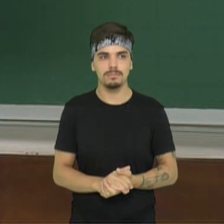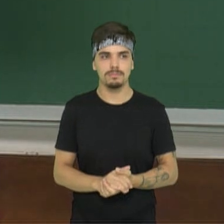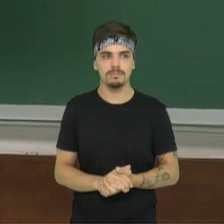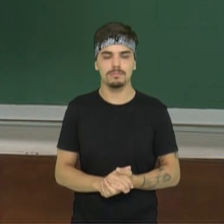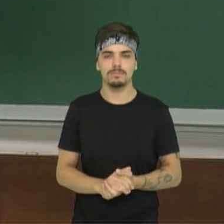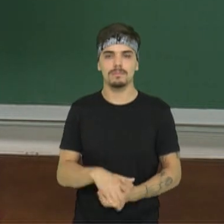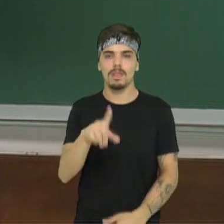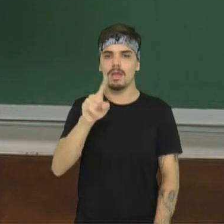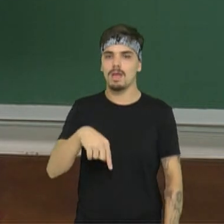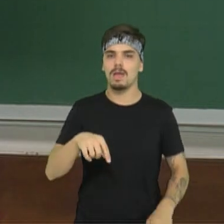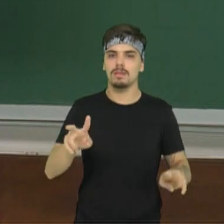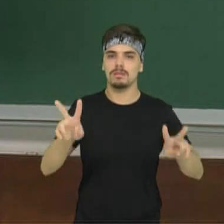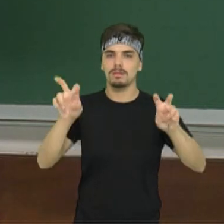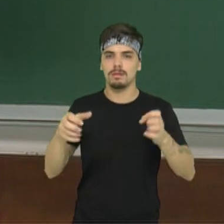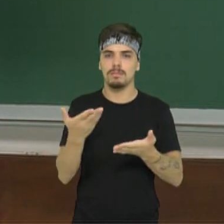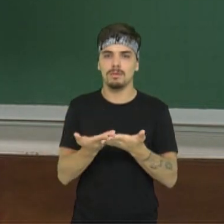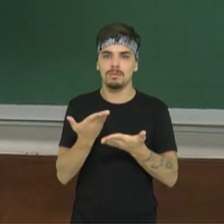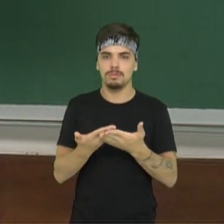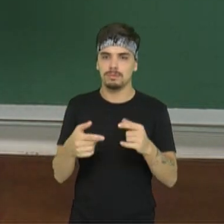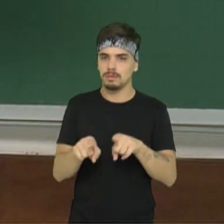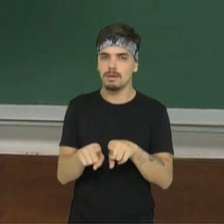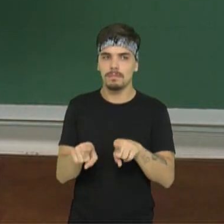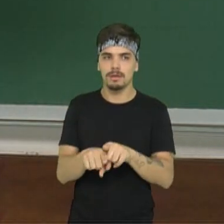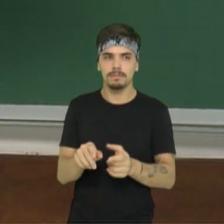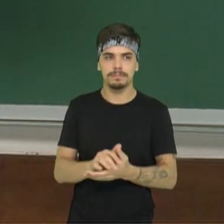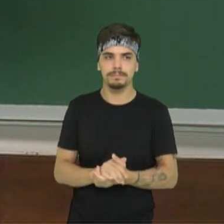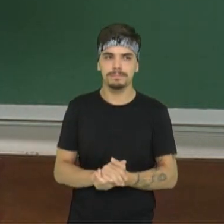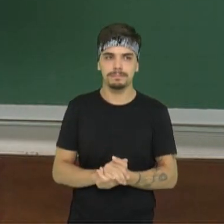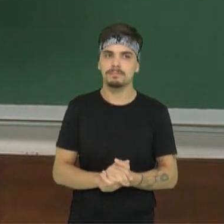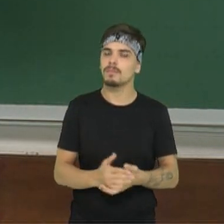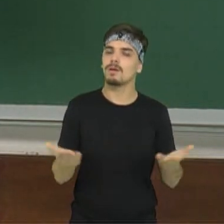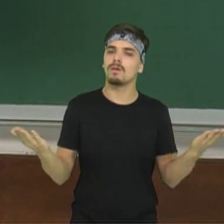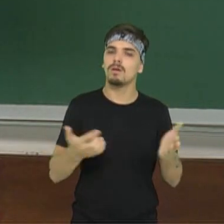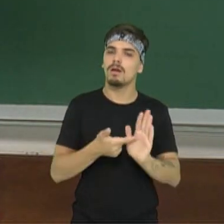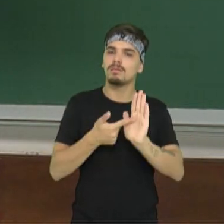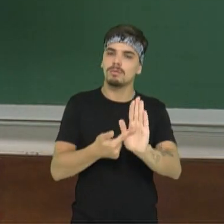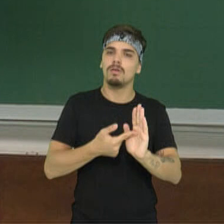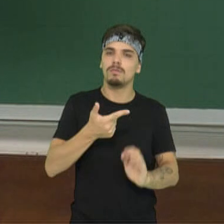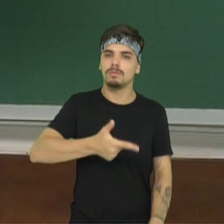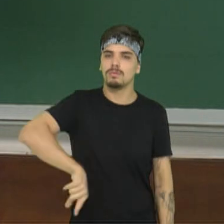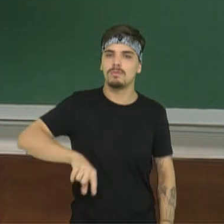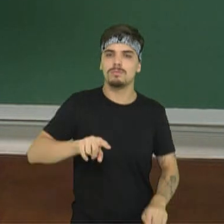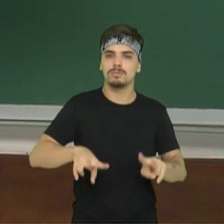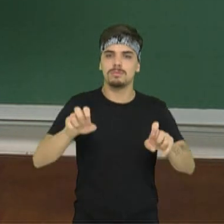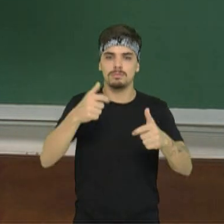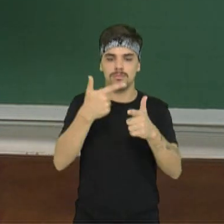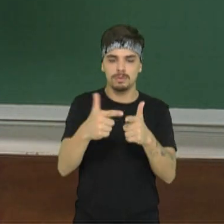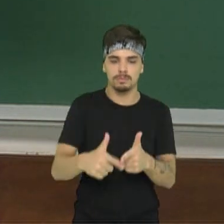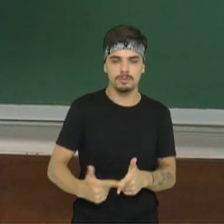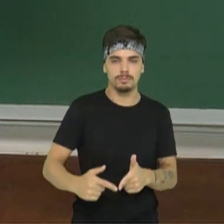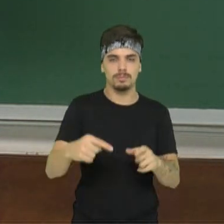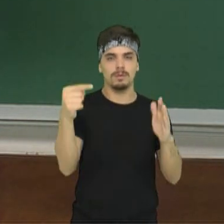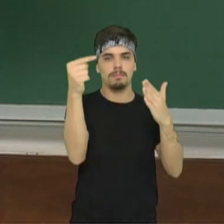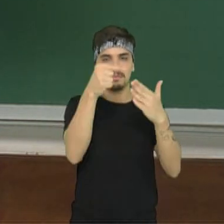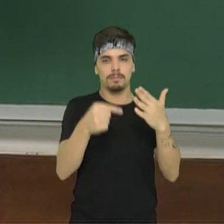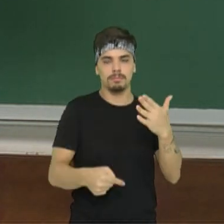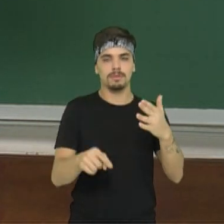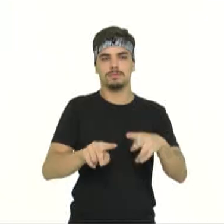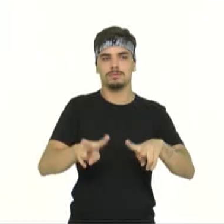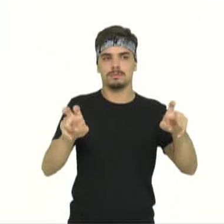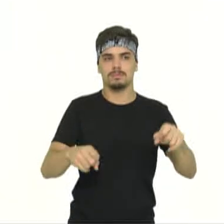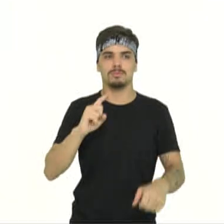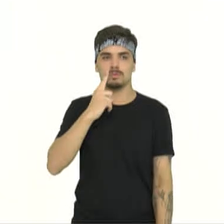possibilidade, é o que a gente vai tentar fazer na aula de hoje. Trouxe novamente aqui uma lista de problemas urbanos que conhecemos bem, né? Que é a gestão de